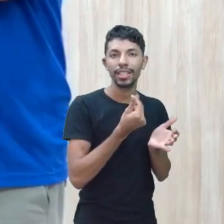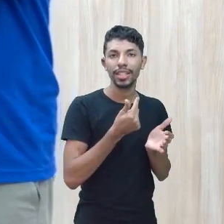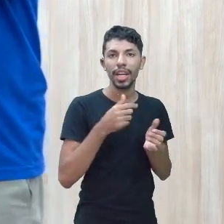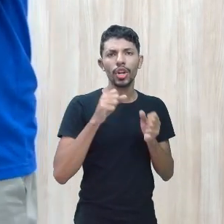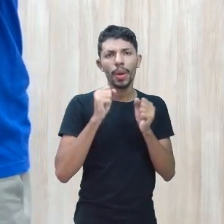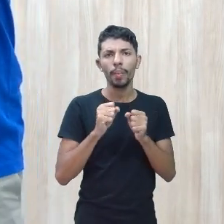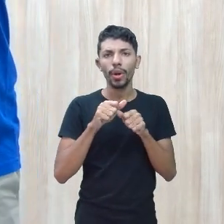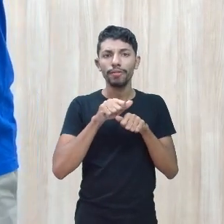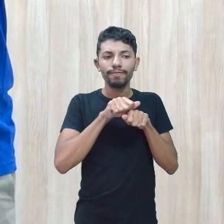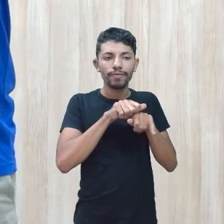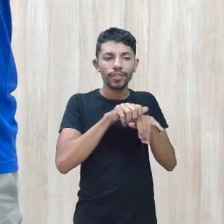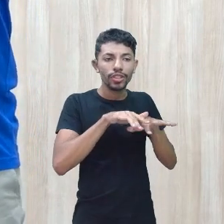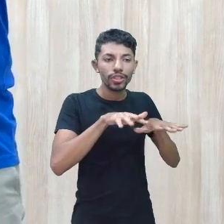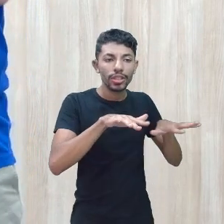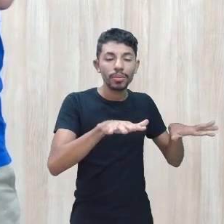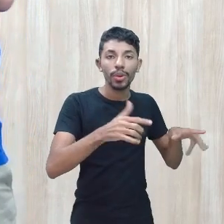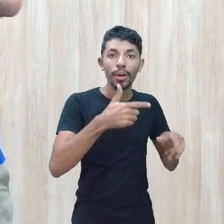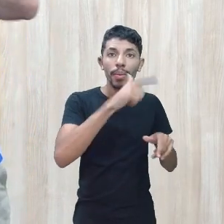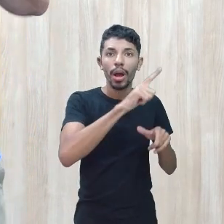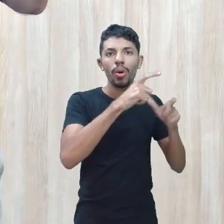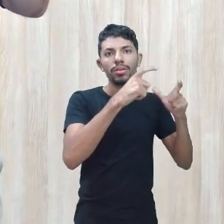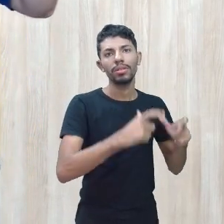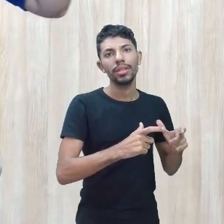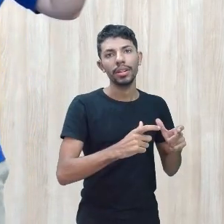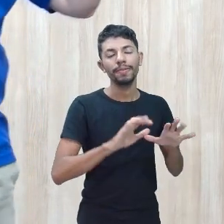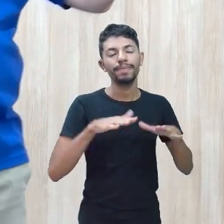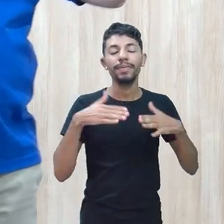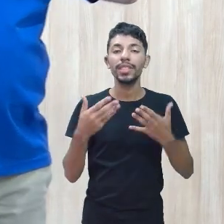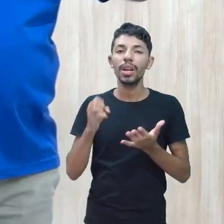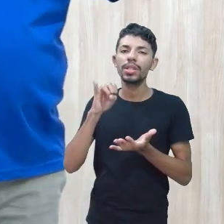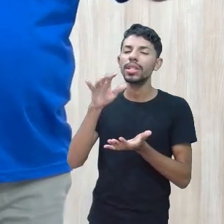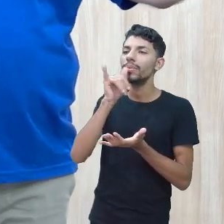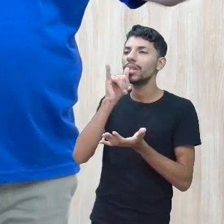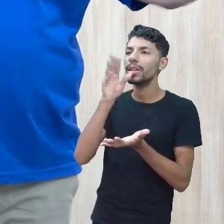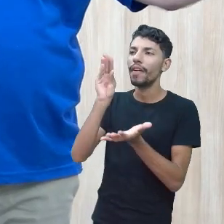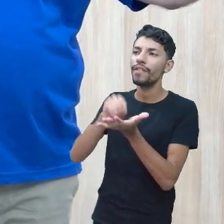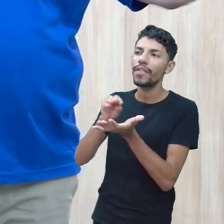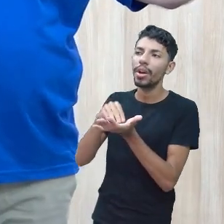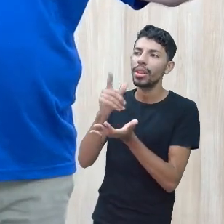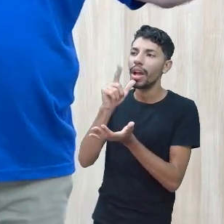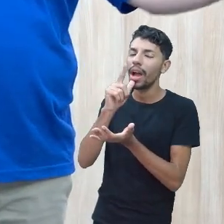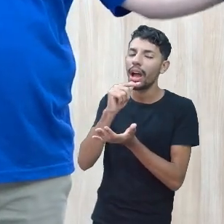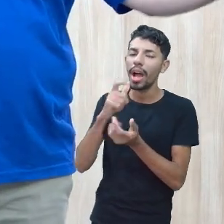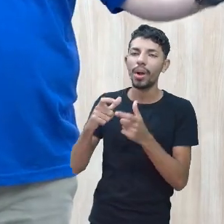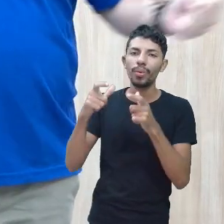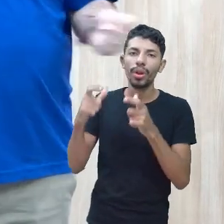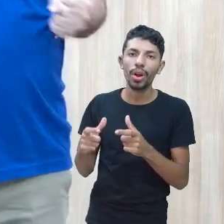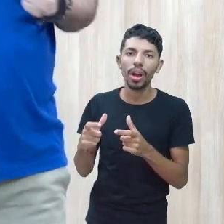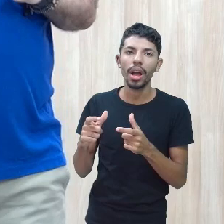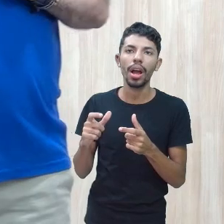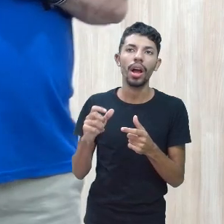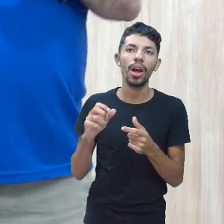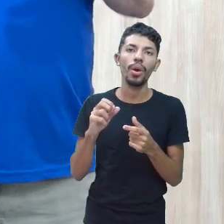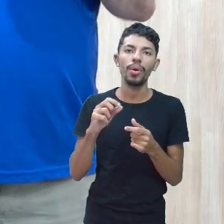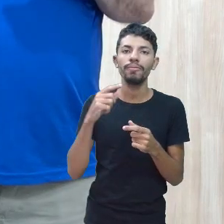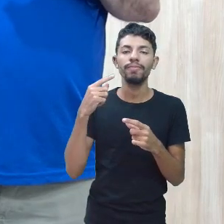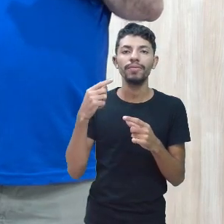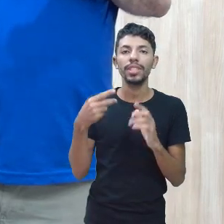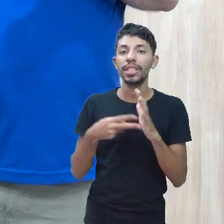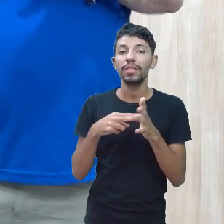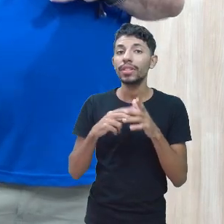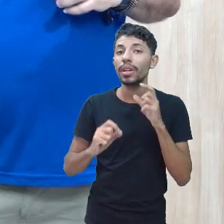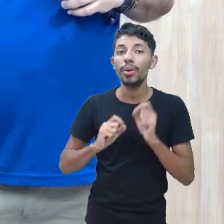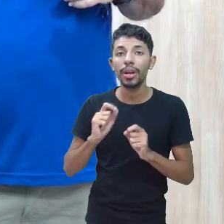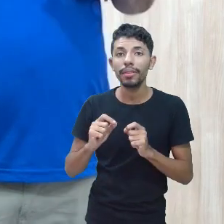para uma outra localidade. Então, se falta água, por exemplo, em um local, é porque, às